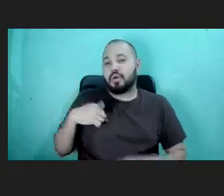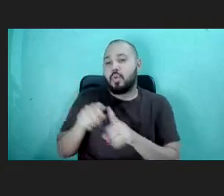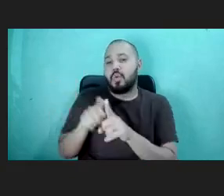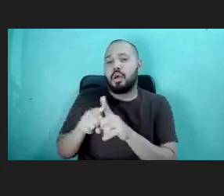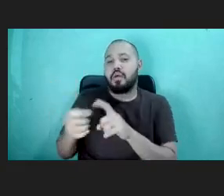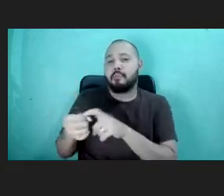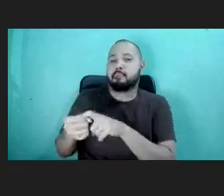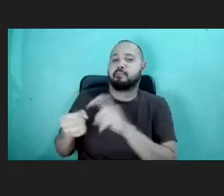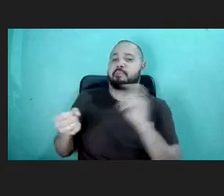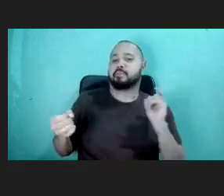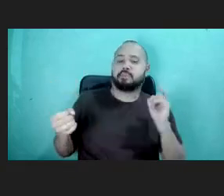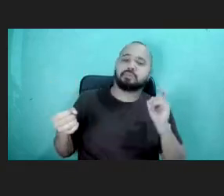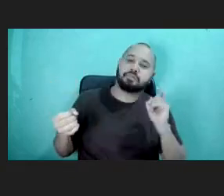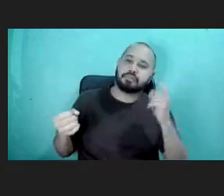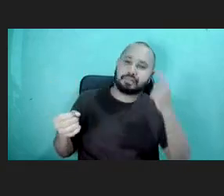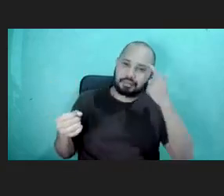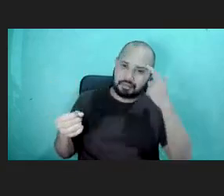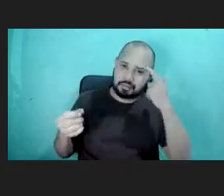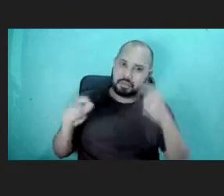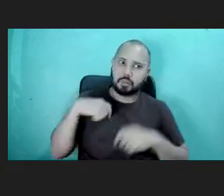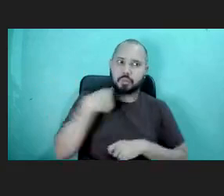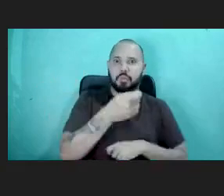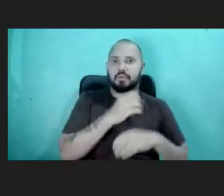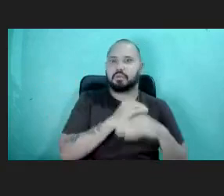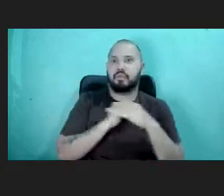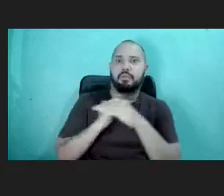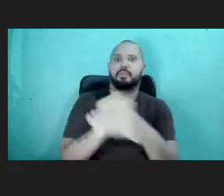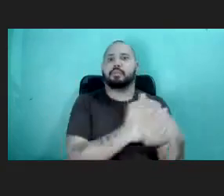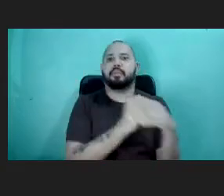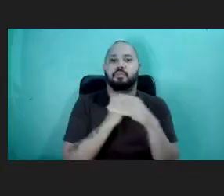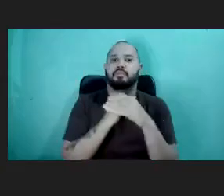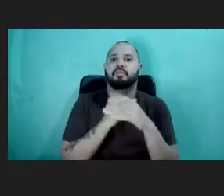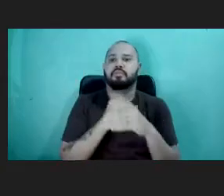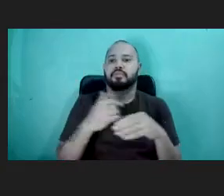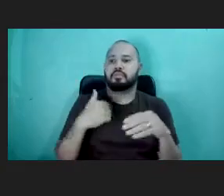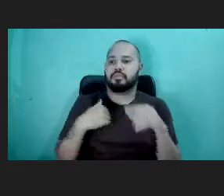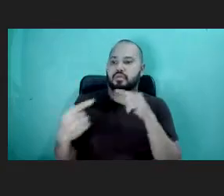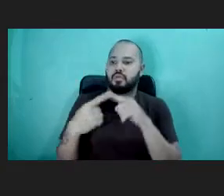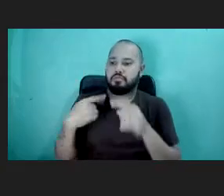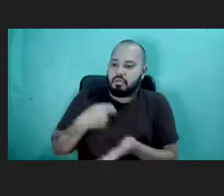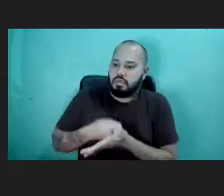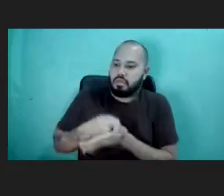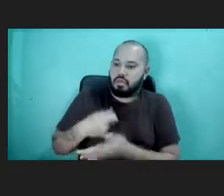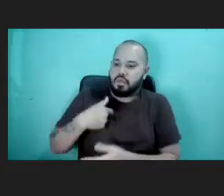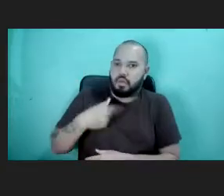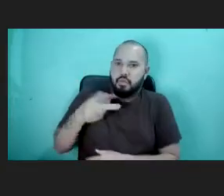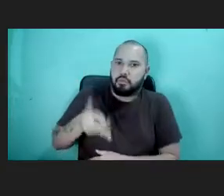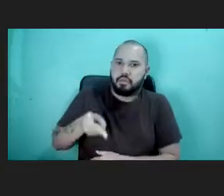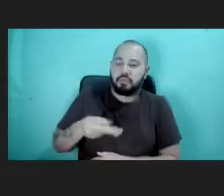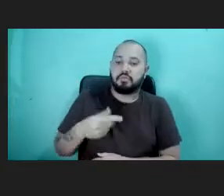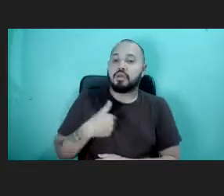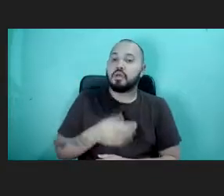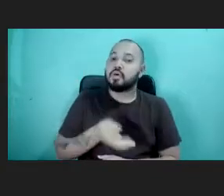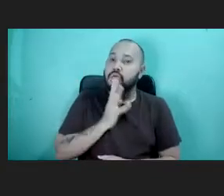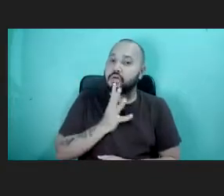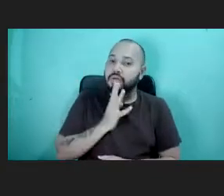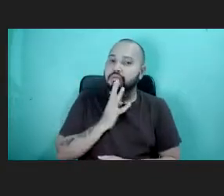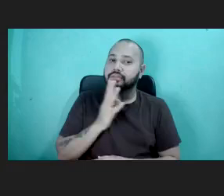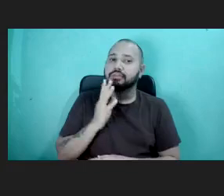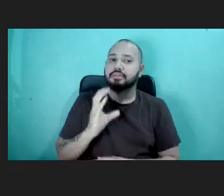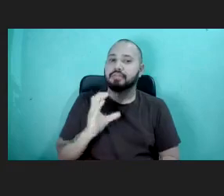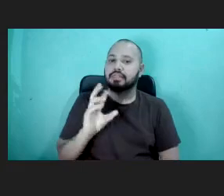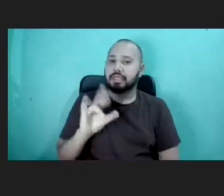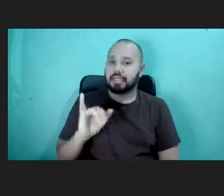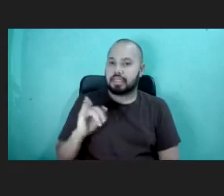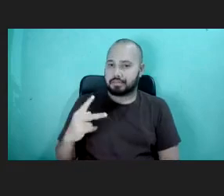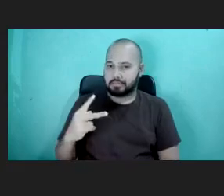dessa pressão normatizadora, né, que eu aplicava em mim mesma. A partir do momento que eu comecei a conhecer a teoria creep e